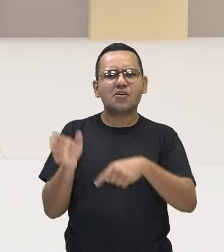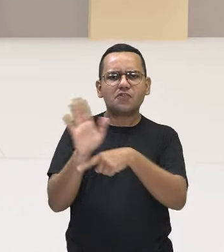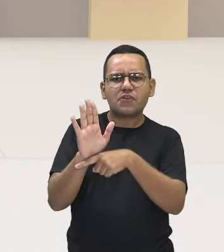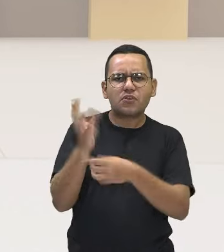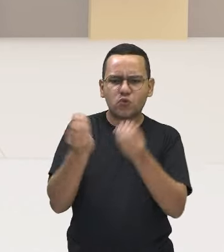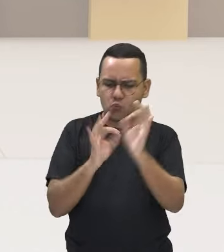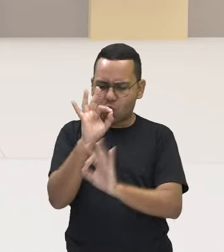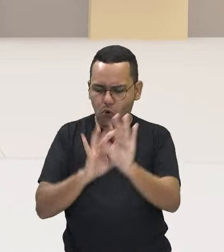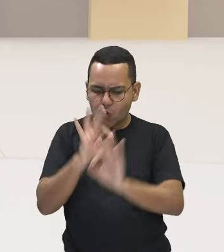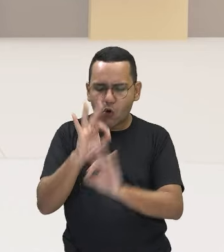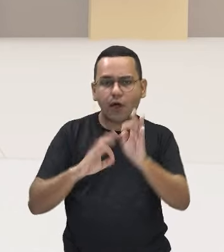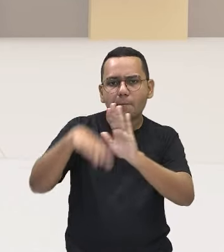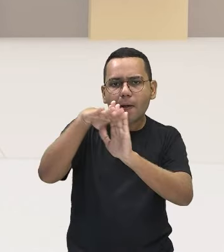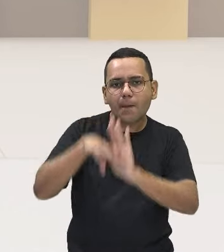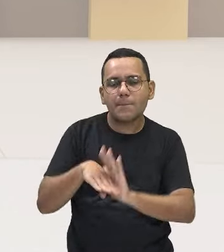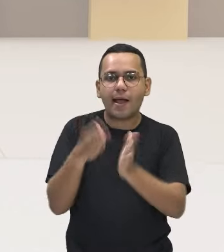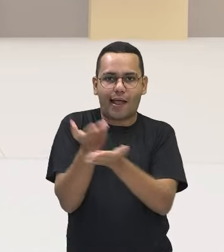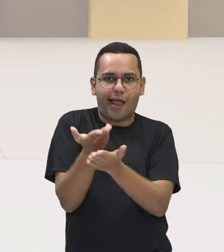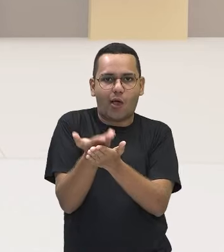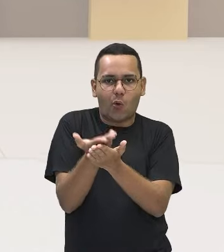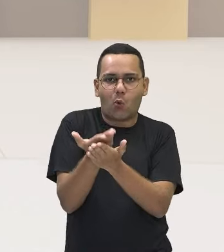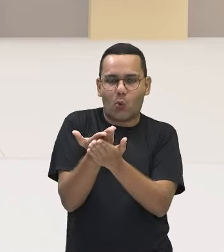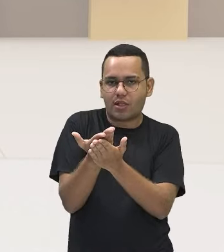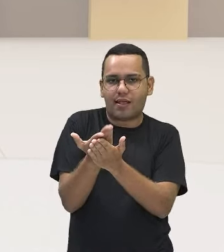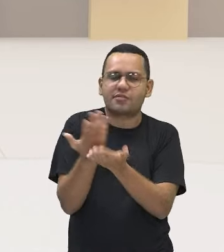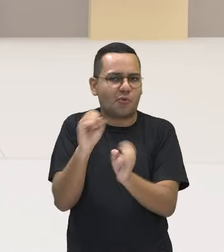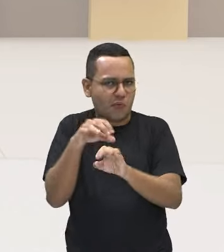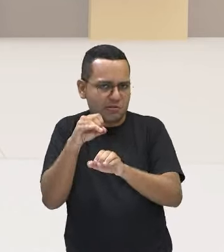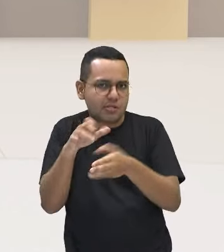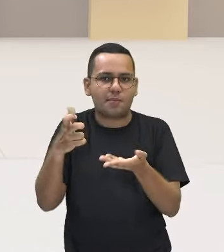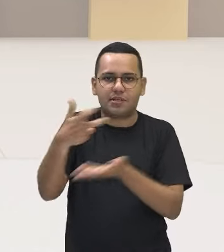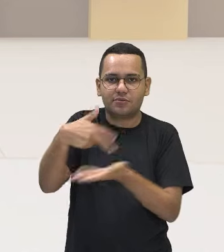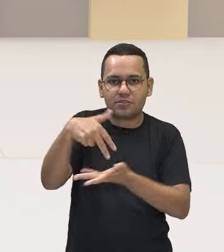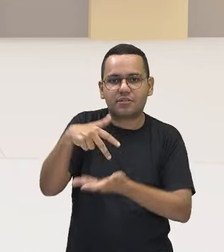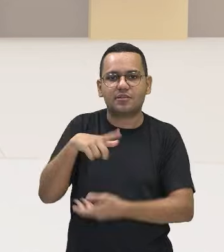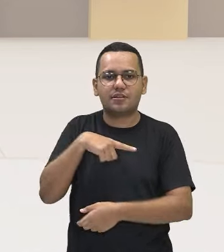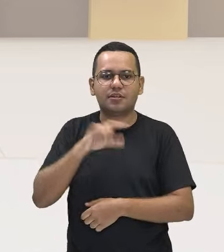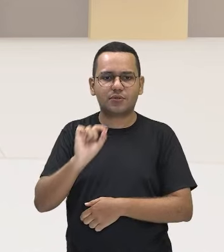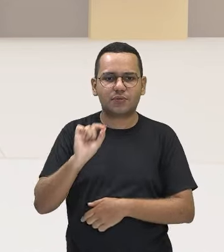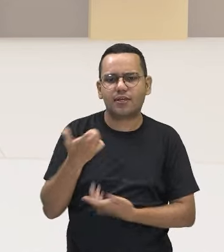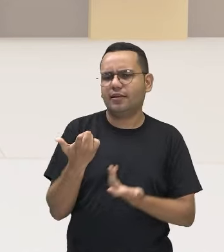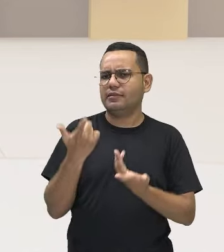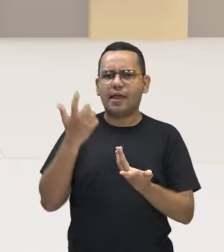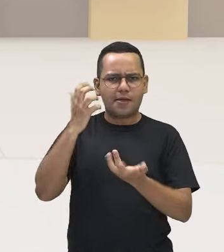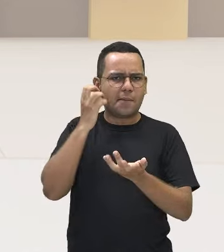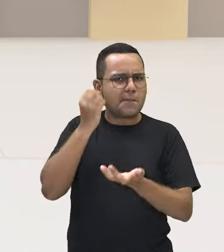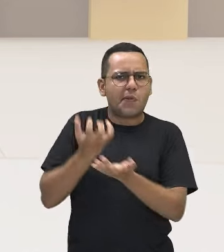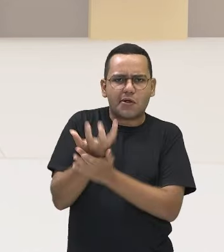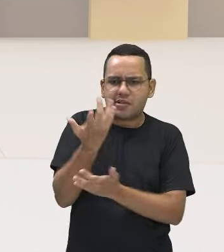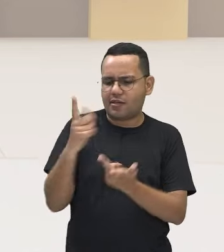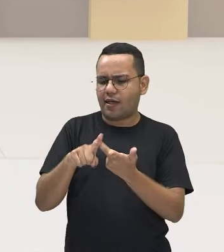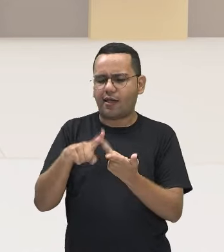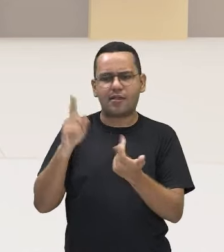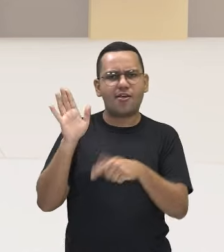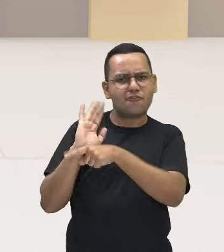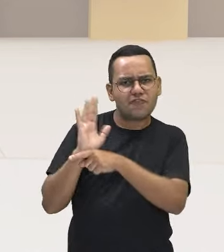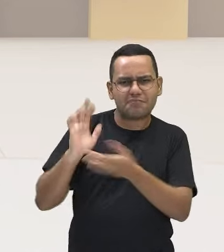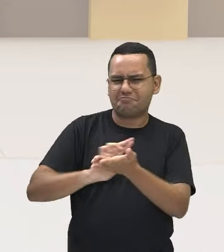aula de dança. Gente, vai aparecer um monte de coisa. Vai aparecer documento, vai aparecer vídeo, vai aparecer podcast, vai aparecer tudo que vocês imaginarem.